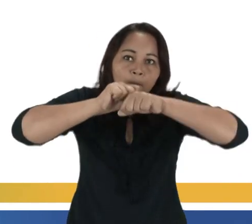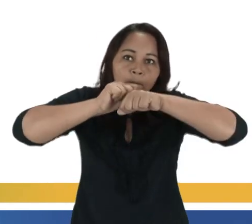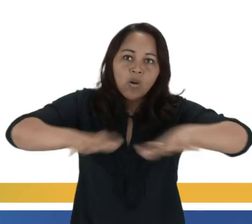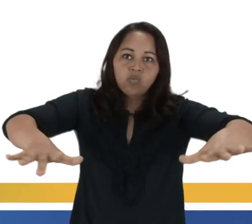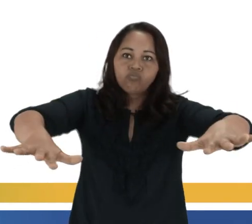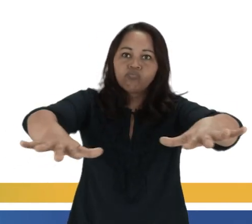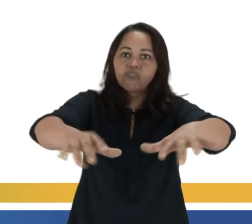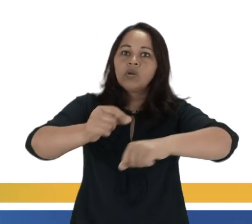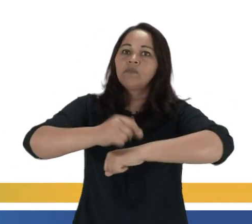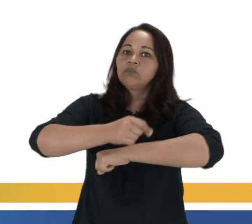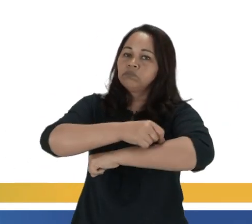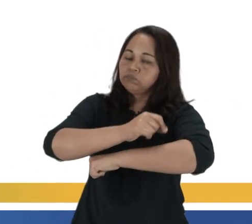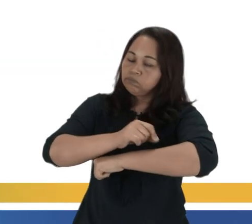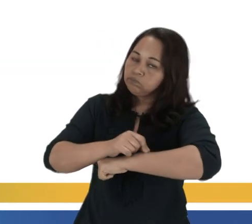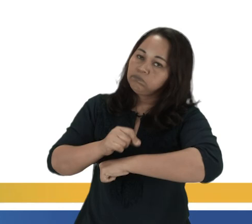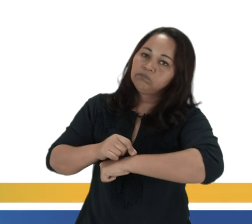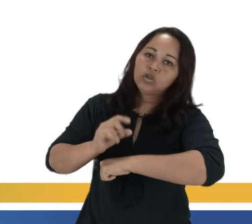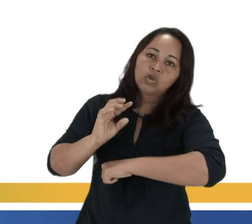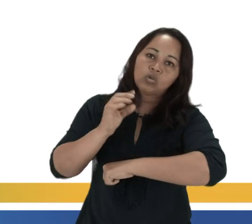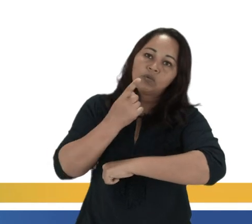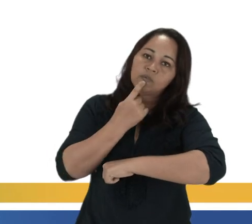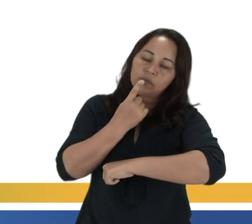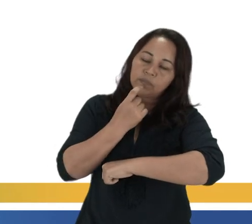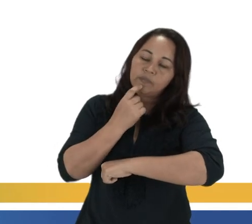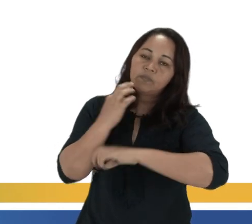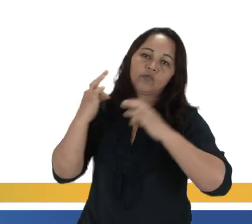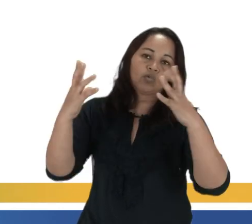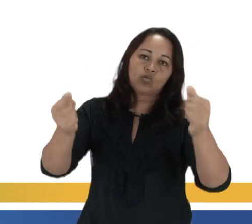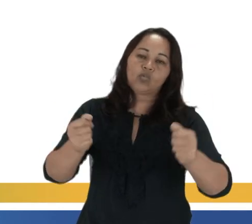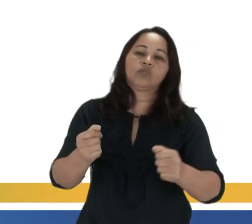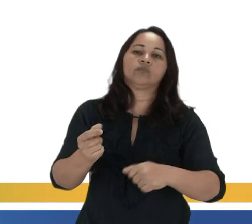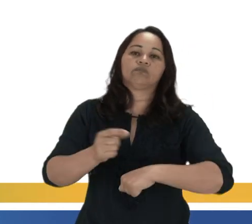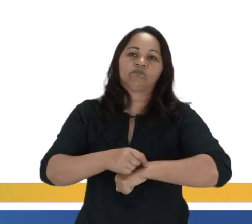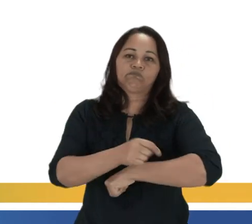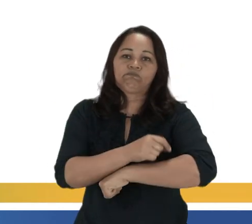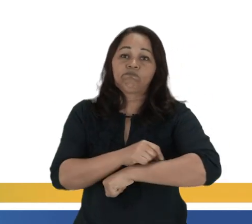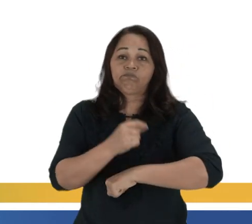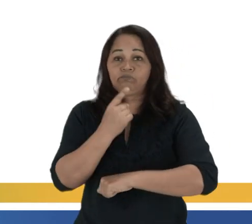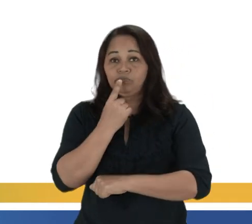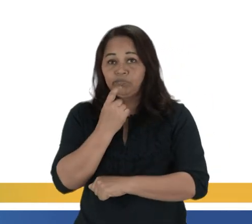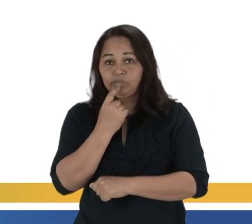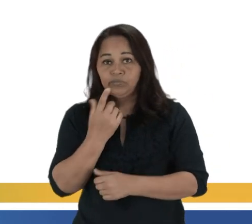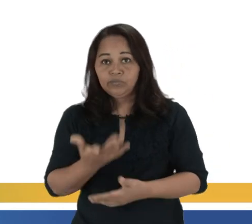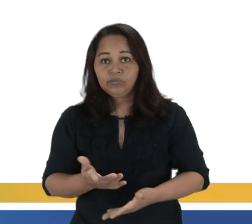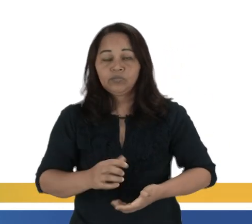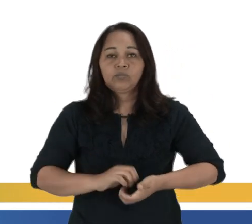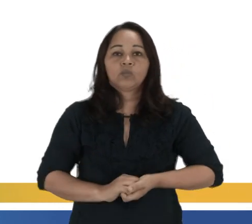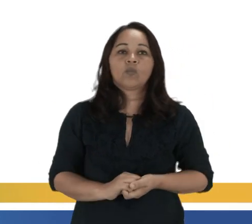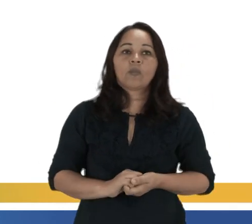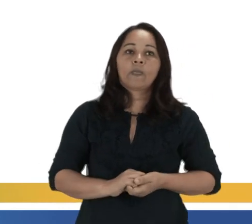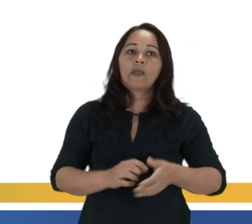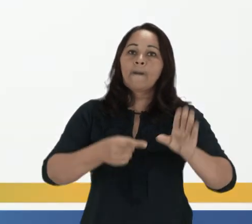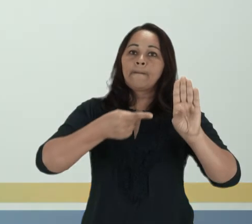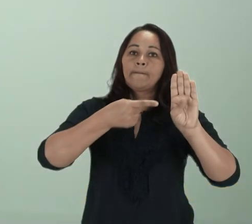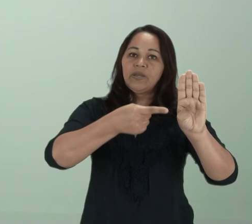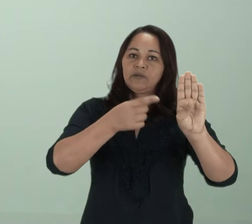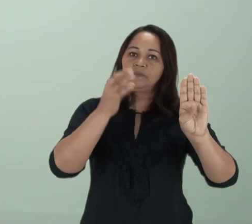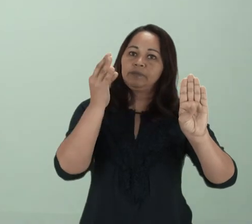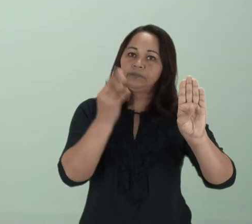age rapidamente, né, retira esse primeiro aluno contaminado de sala, tá bom? Então, aí, alternativa B.